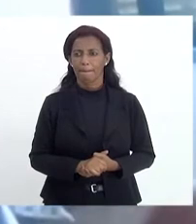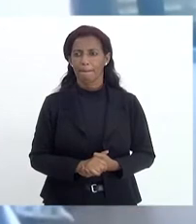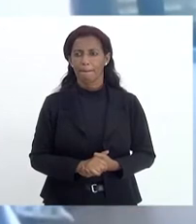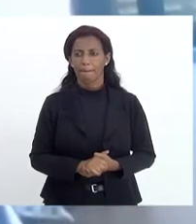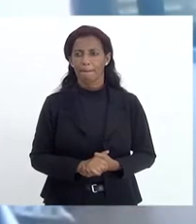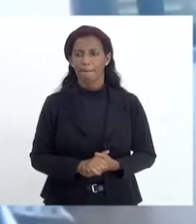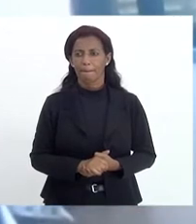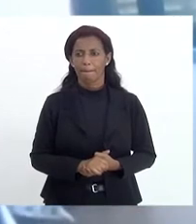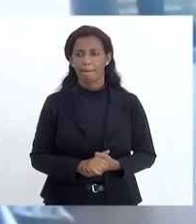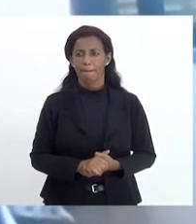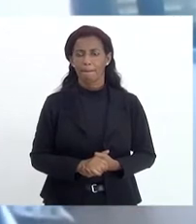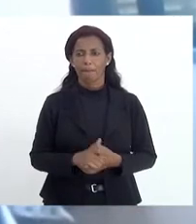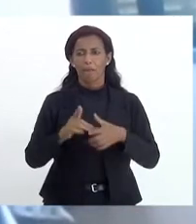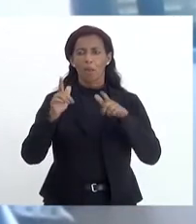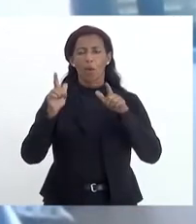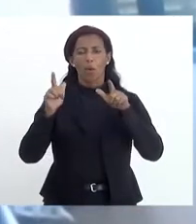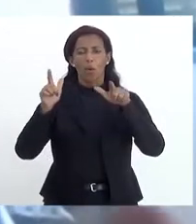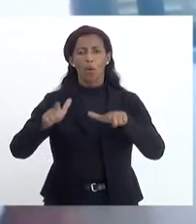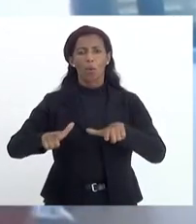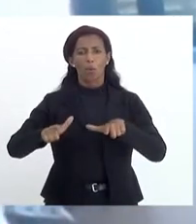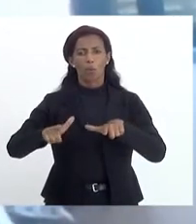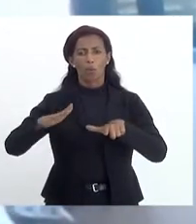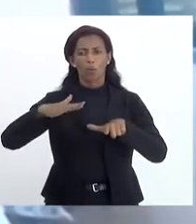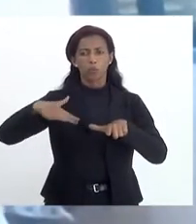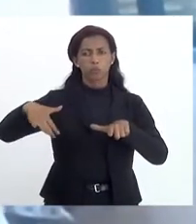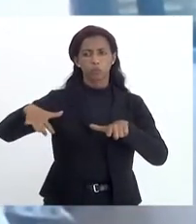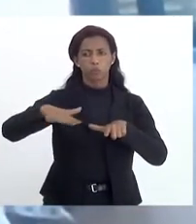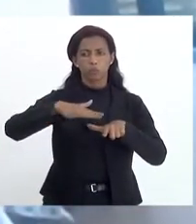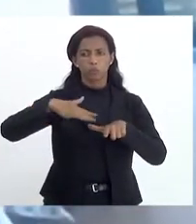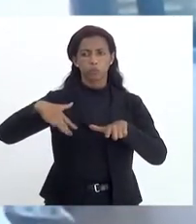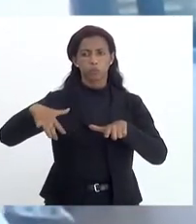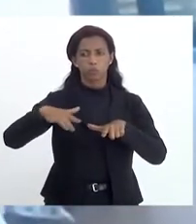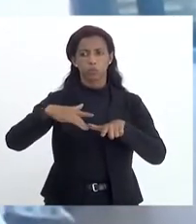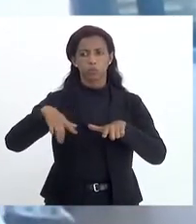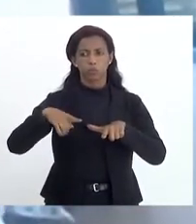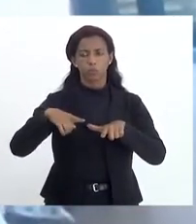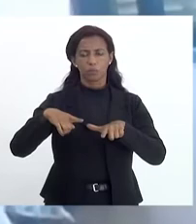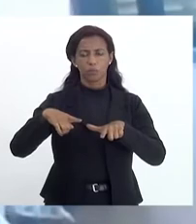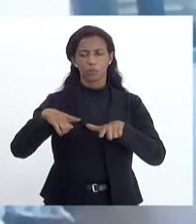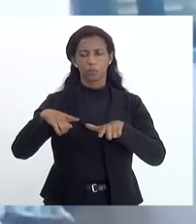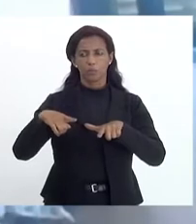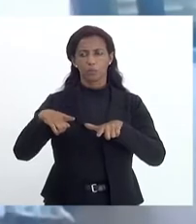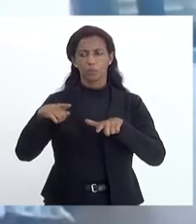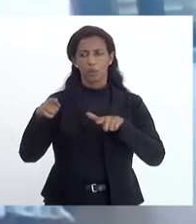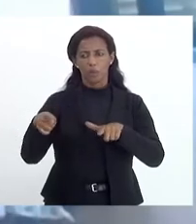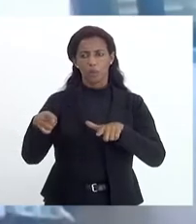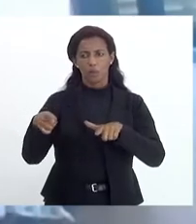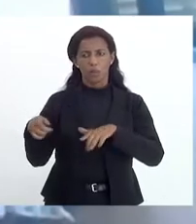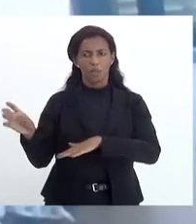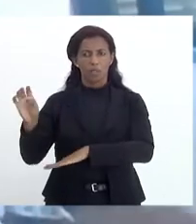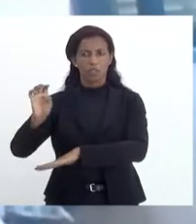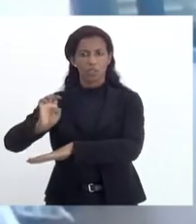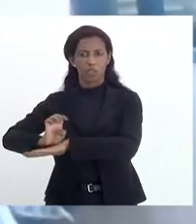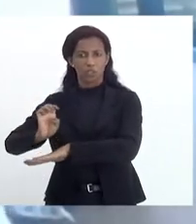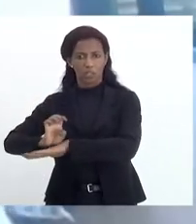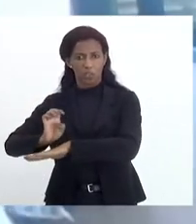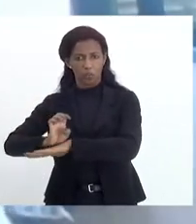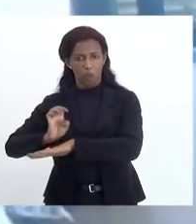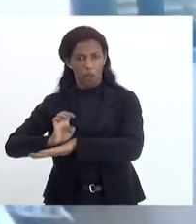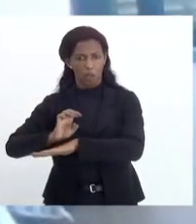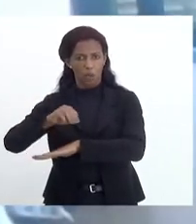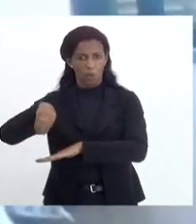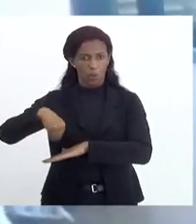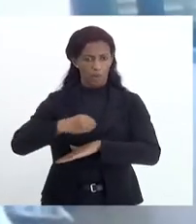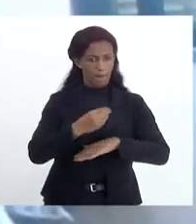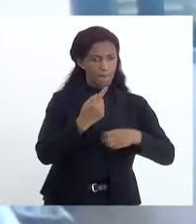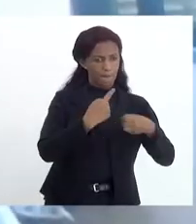unidade estadual, você deliberar sobre a unidade deixar de ser estadual, passar para o municipal, sem